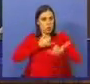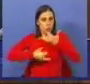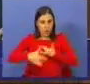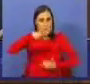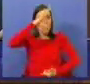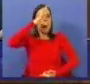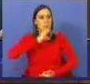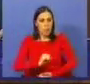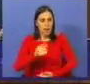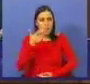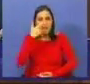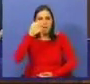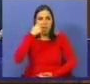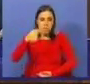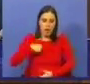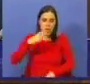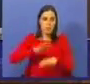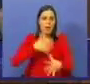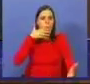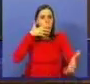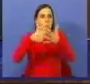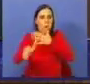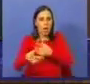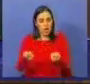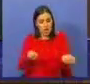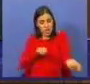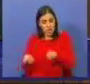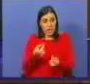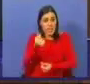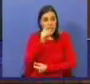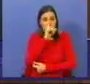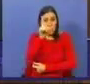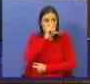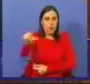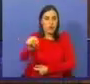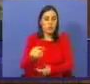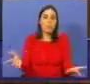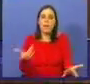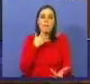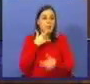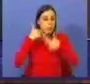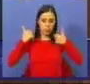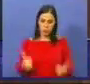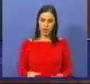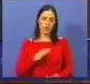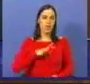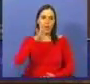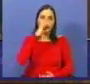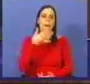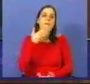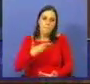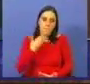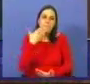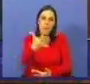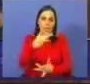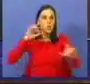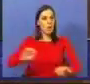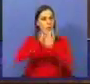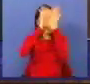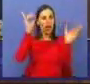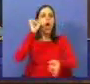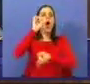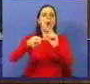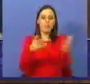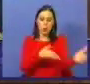banco que fracassa por causa da especulação, gerindo fortunas? Enfim, entendamos bem, Sr. Ministro, eu peço o seu esclarecimento sobre qual é